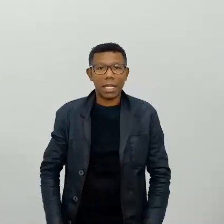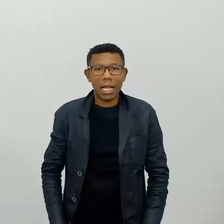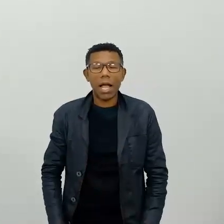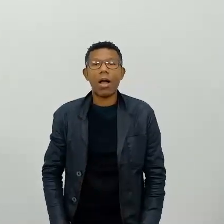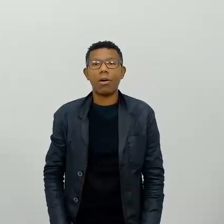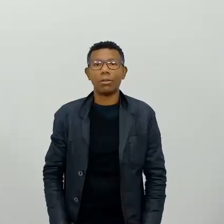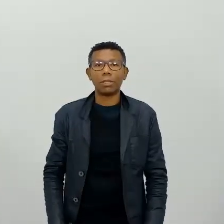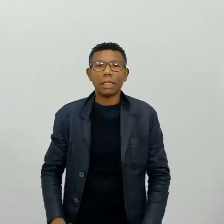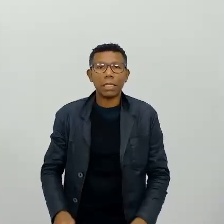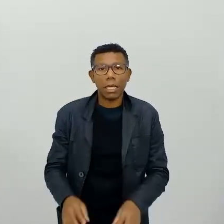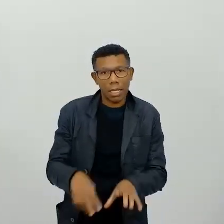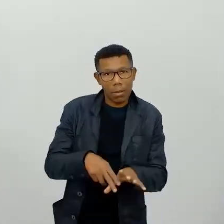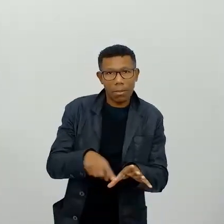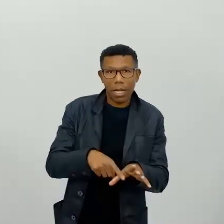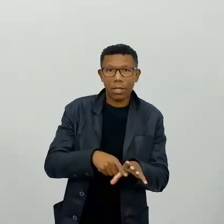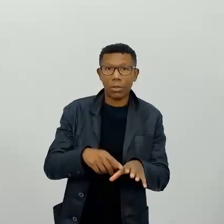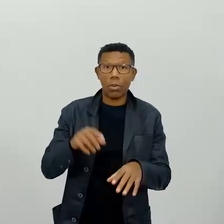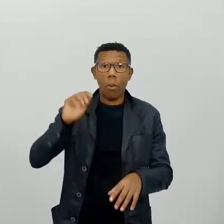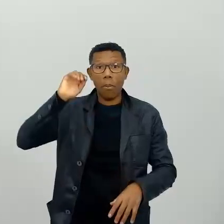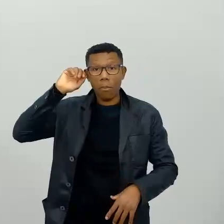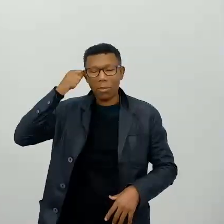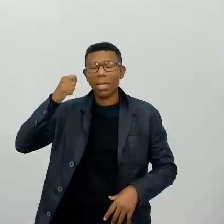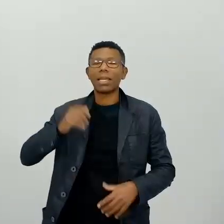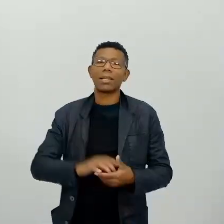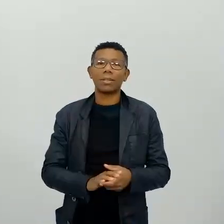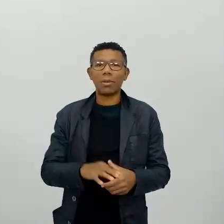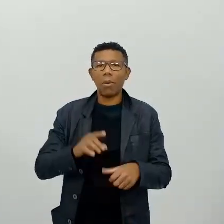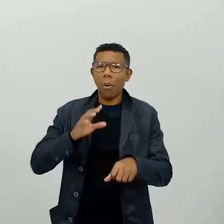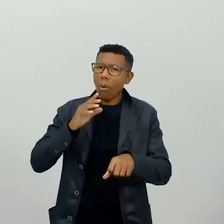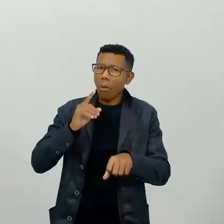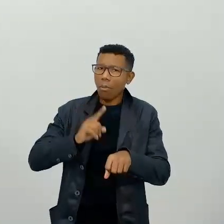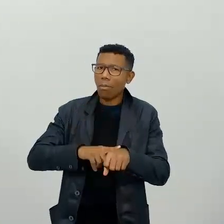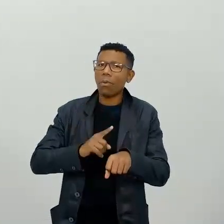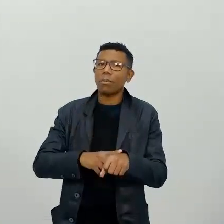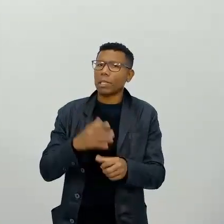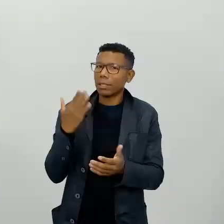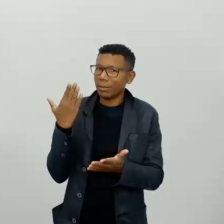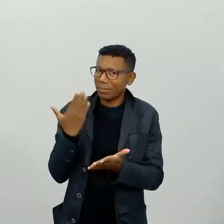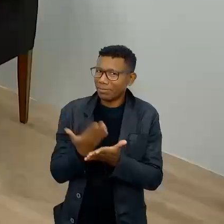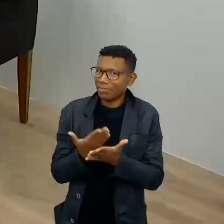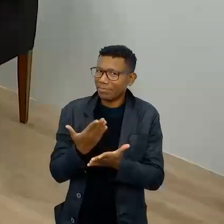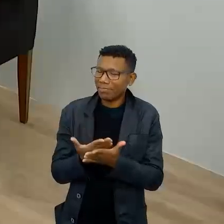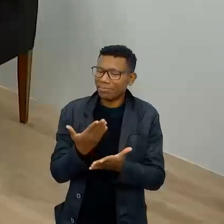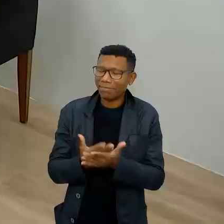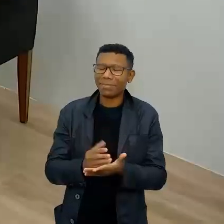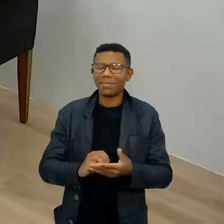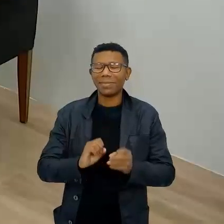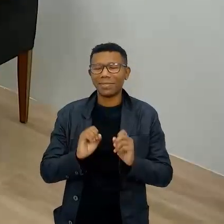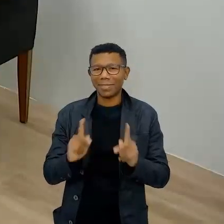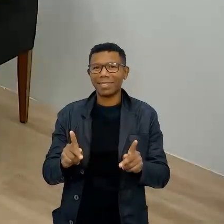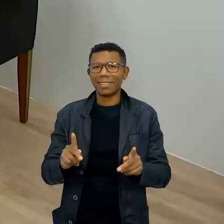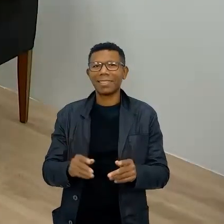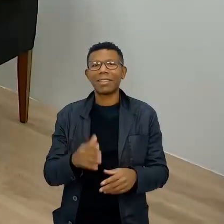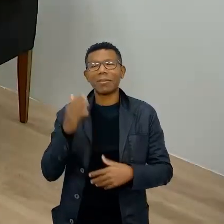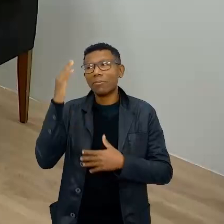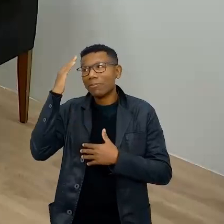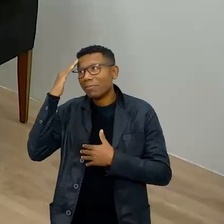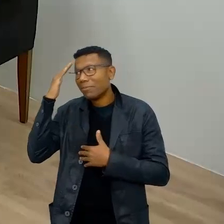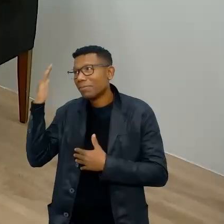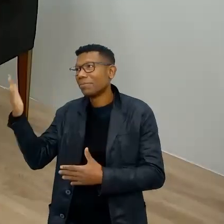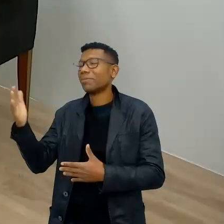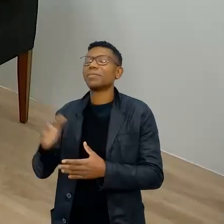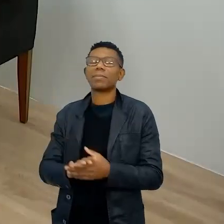preto também e vamos lá para o nosso momento de estudo, né? Vou devolver aqui a fala para a Ju. Obrigada pela